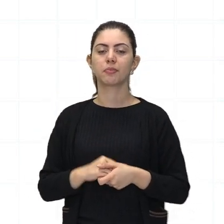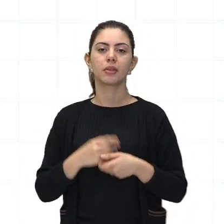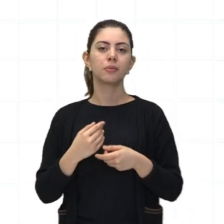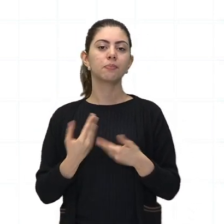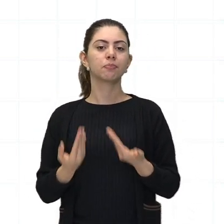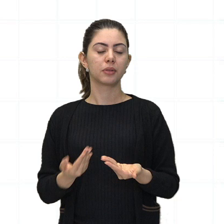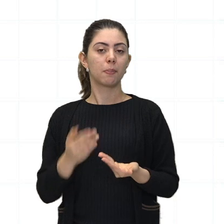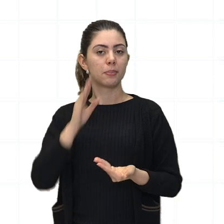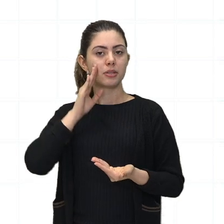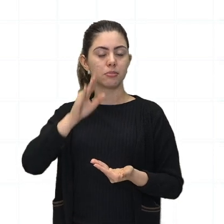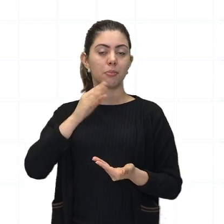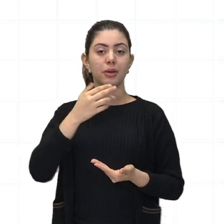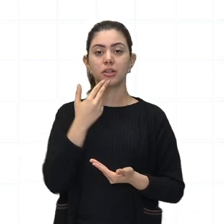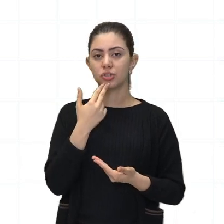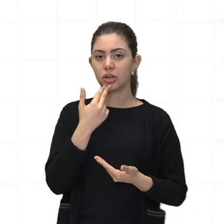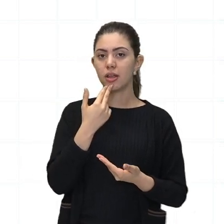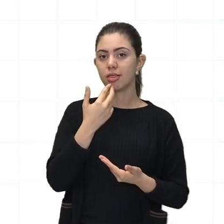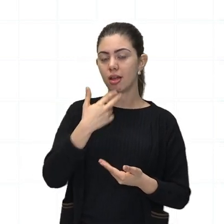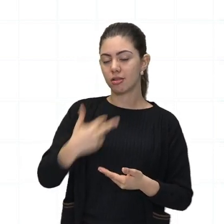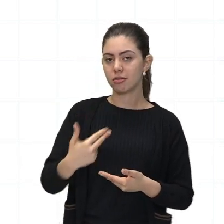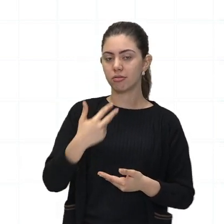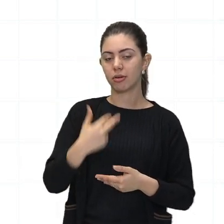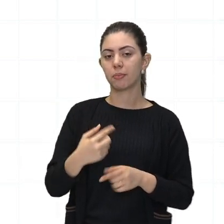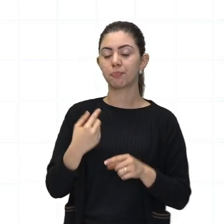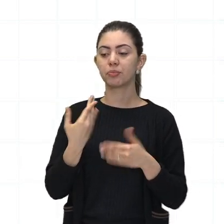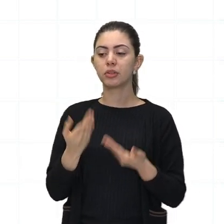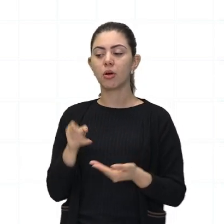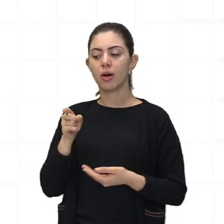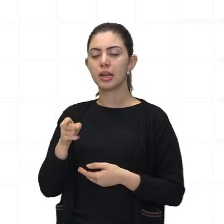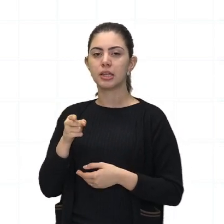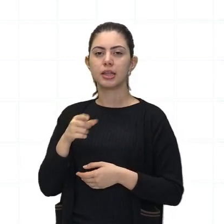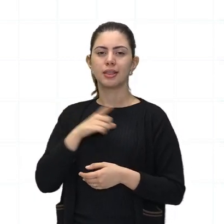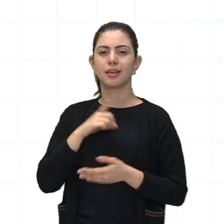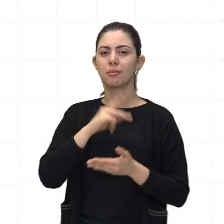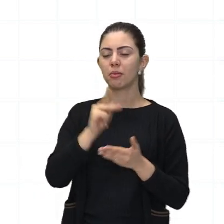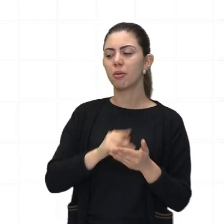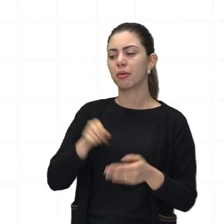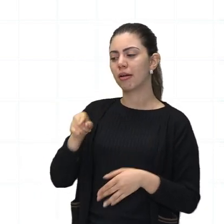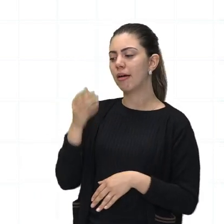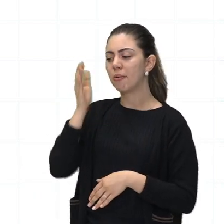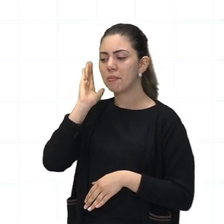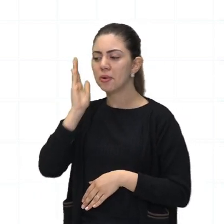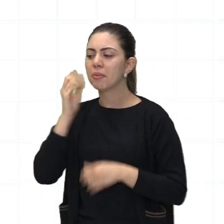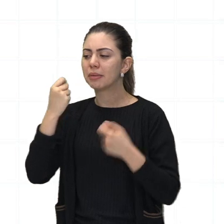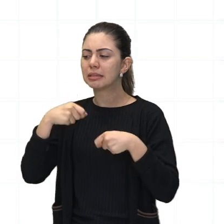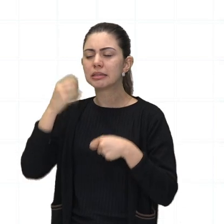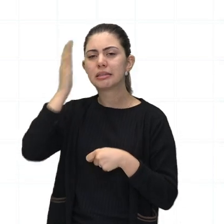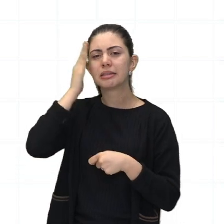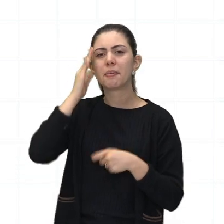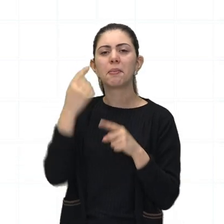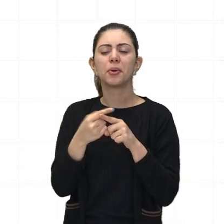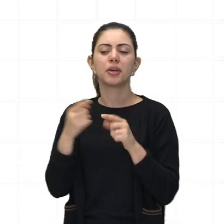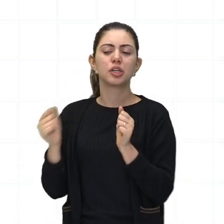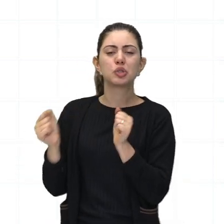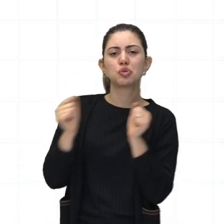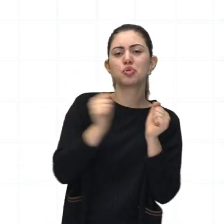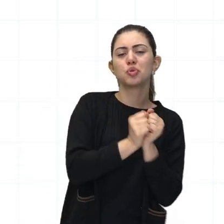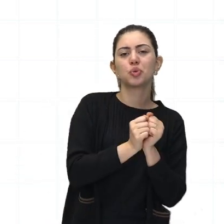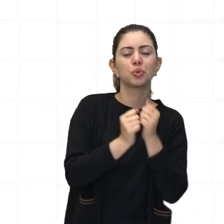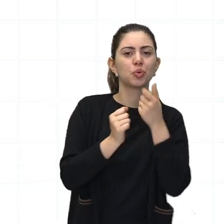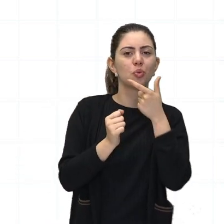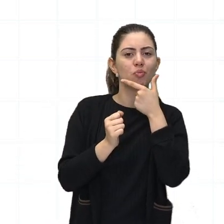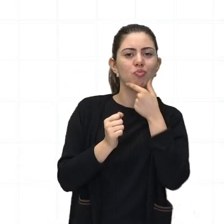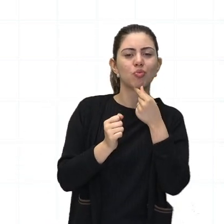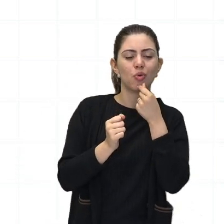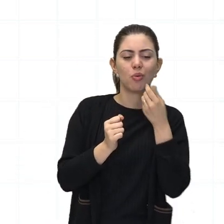na linguagem. Então ele fala aí que o burrinho precisa saber o nome de tudo, porque o burrinho vai acompanhar o menino. E ele também vai